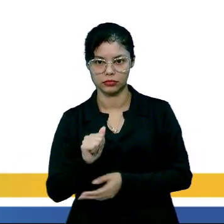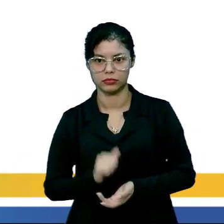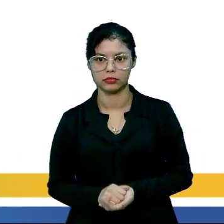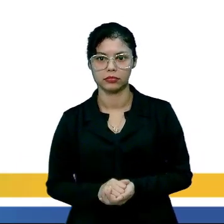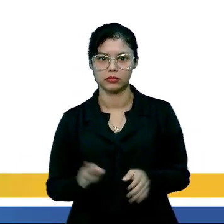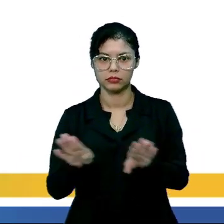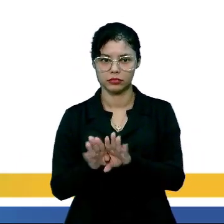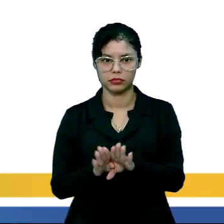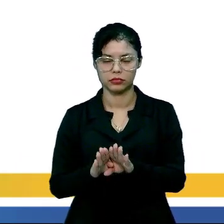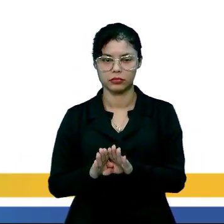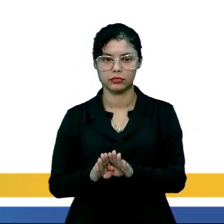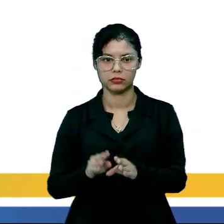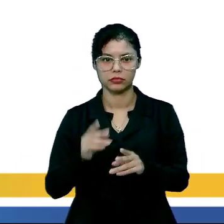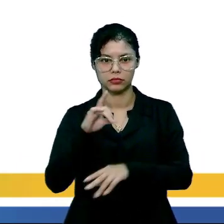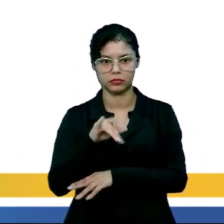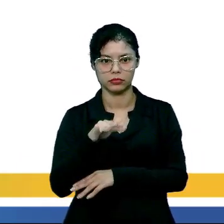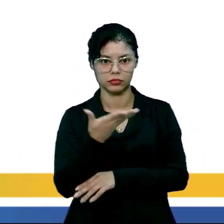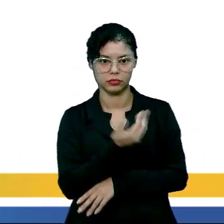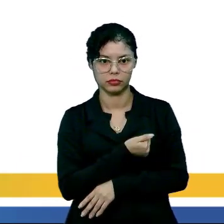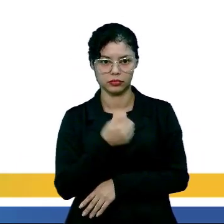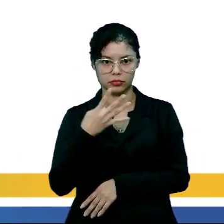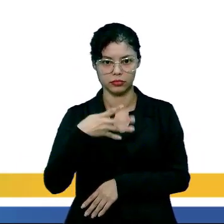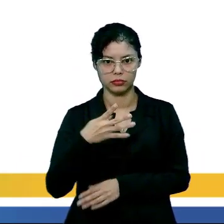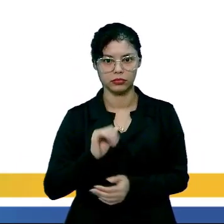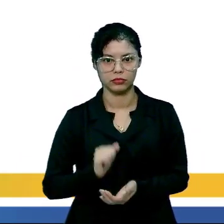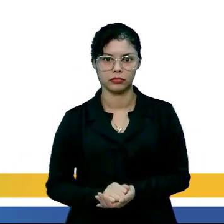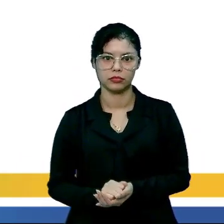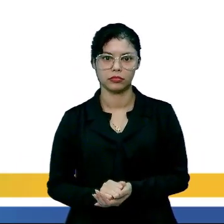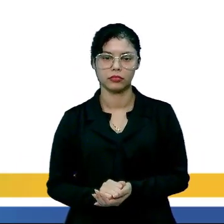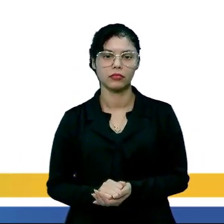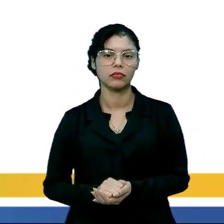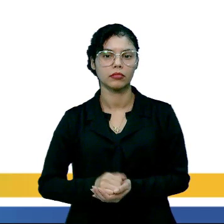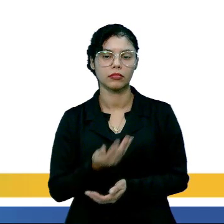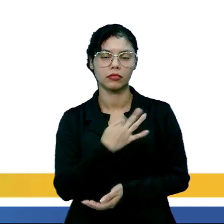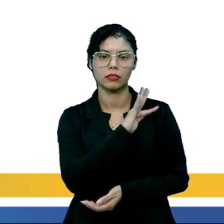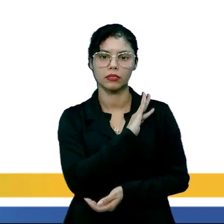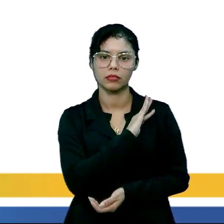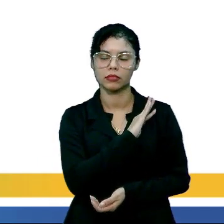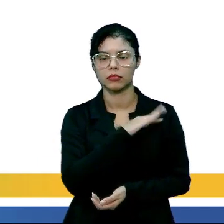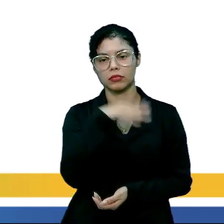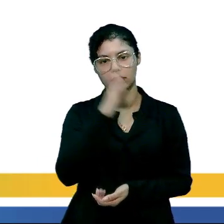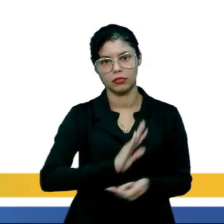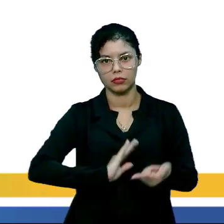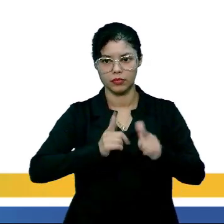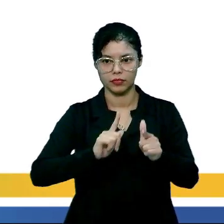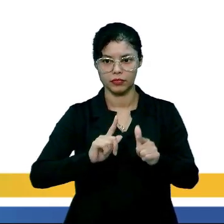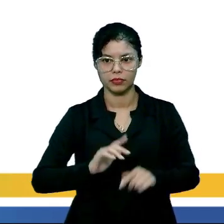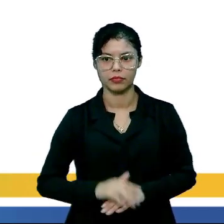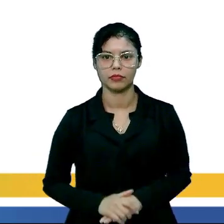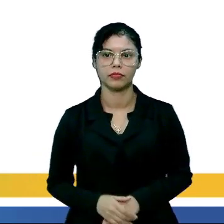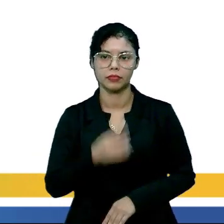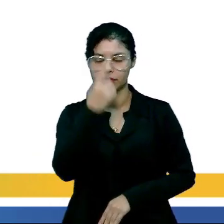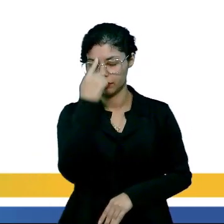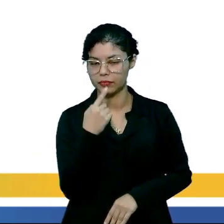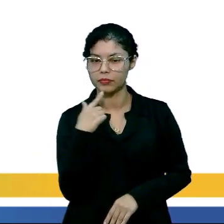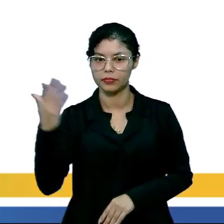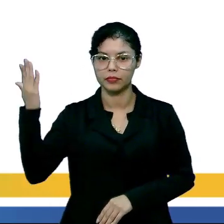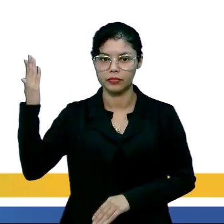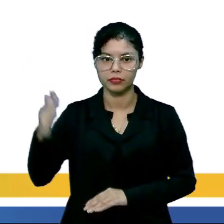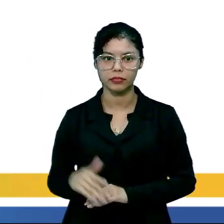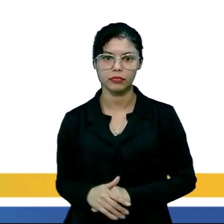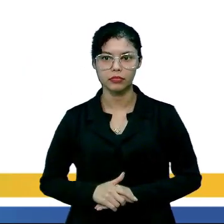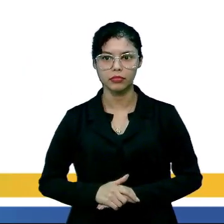diplomata. E membro da cadeira número 4 da Academia Brasileira de Letras. Então aí vocês podem observar a imagem